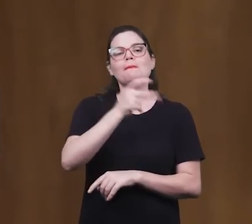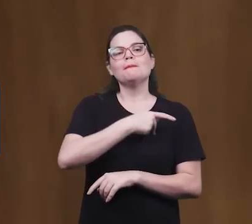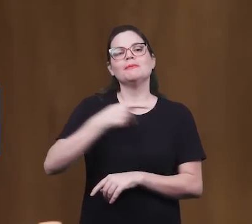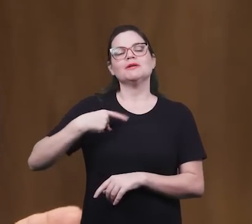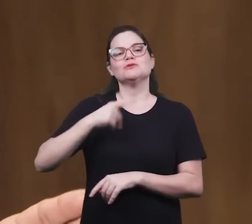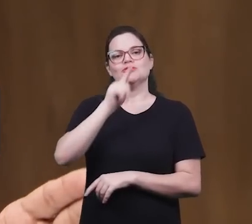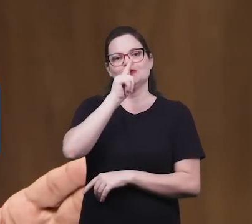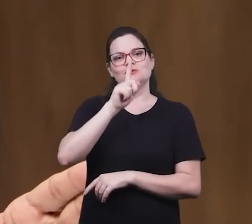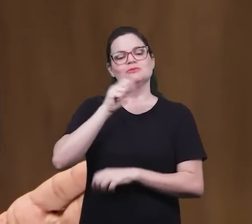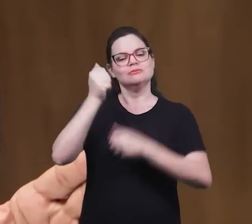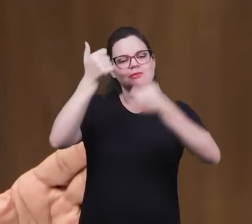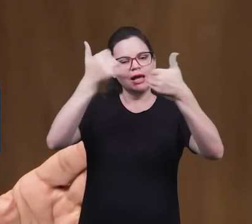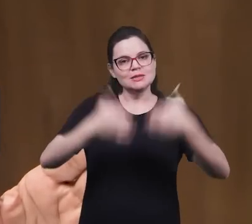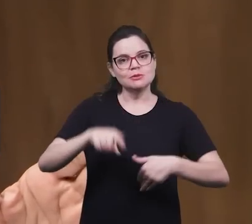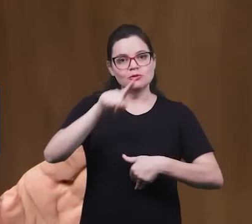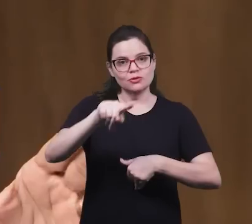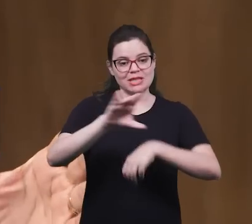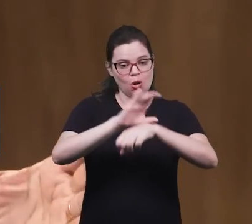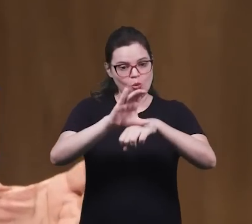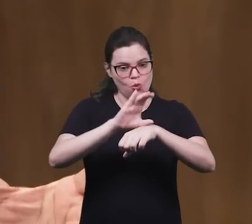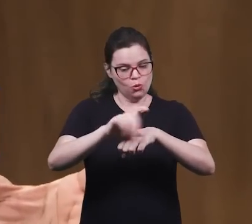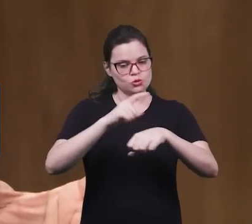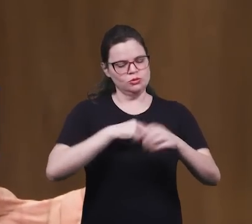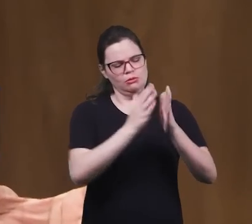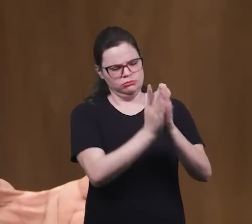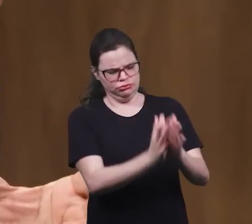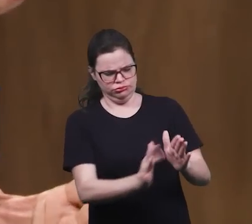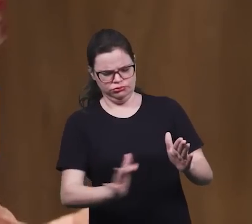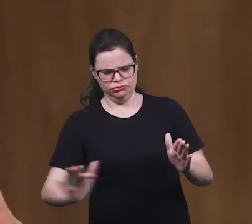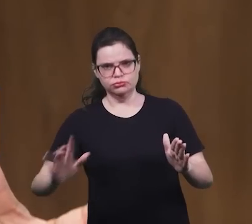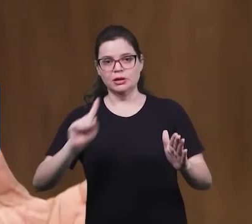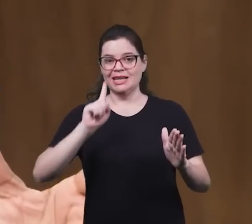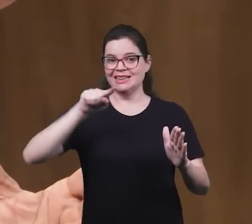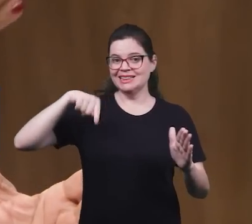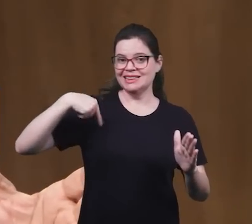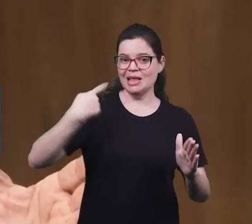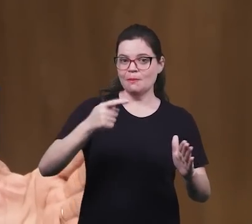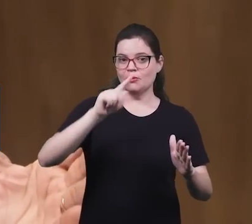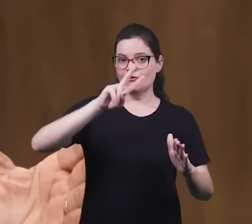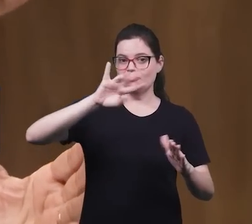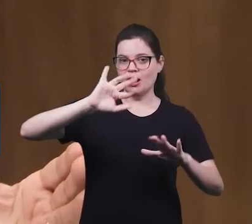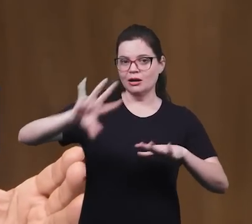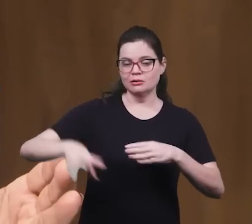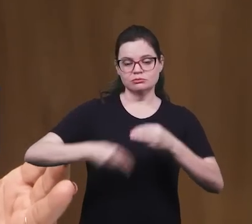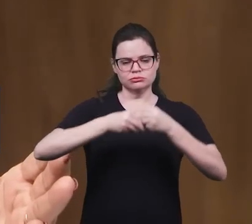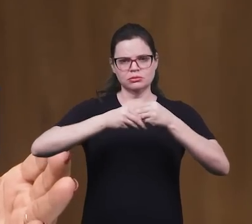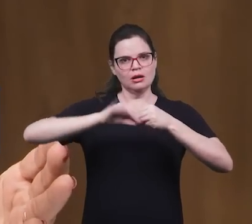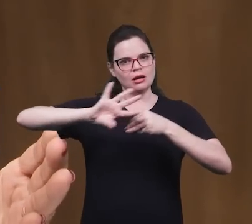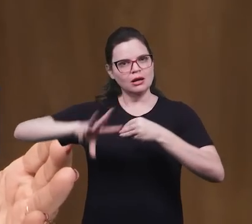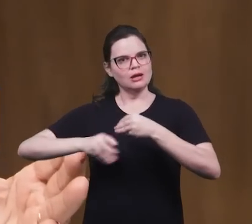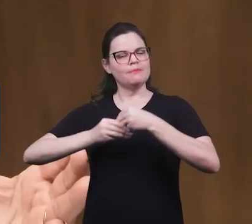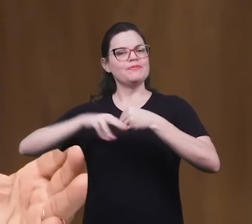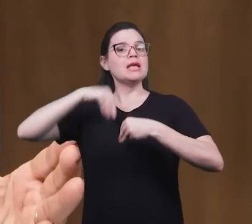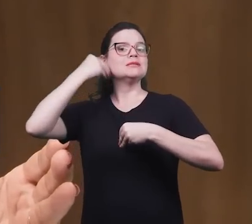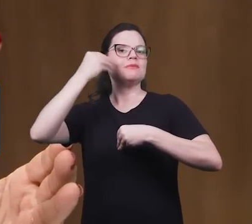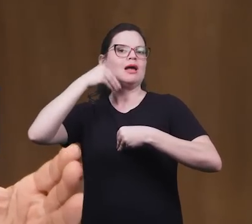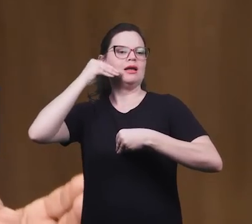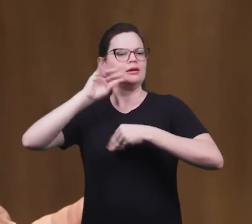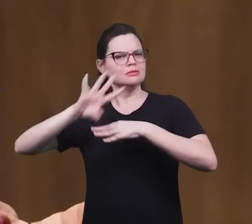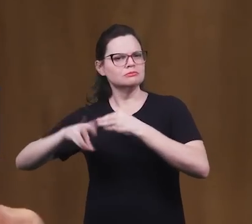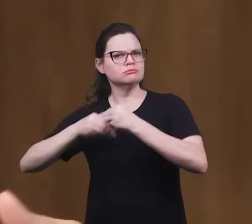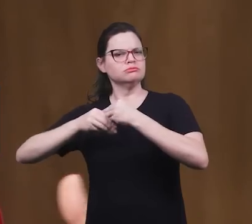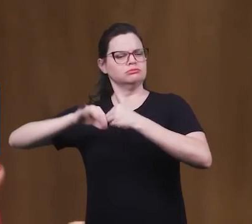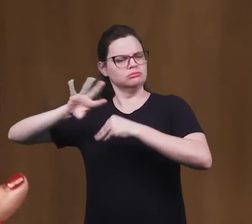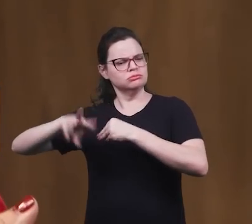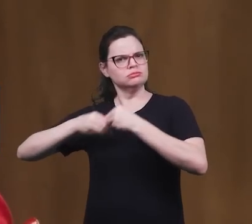tem uma trajetória profissional que pode ir vindo adensar outras experiências e